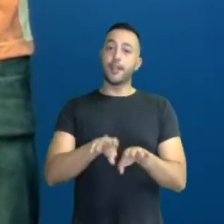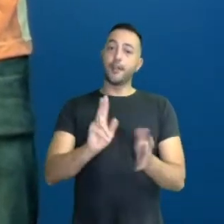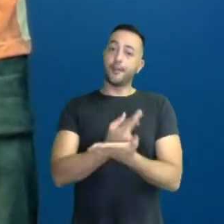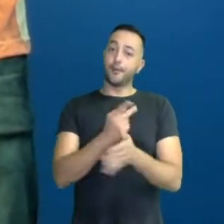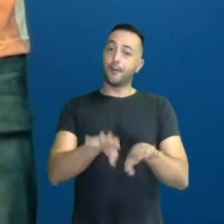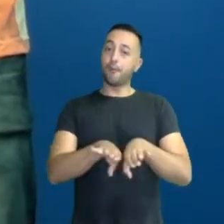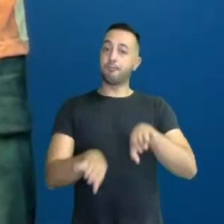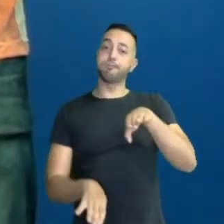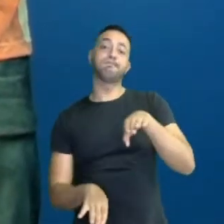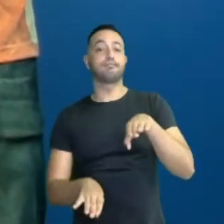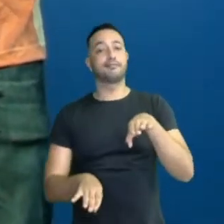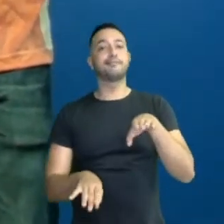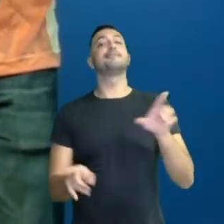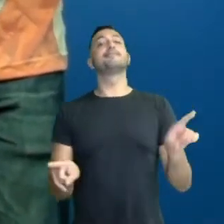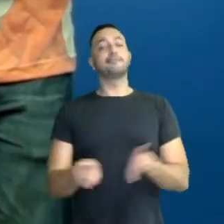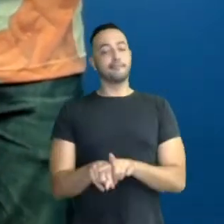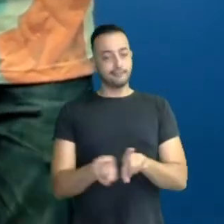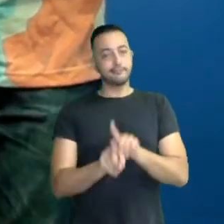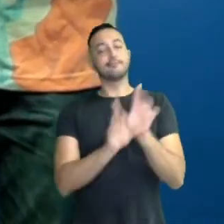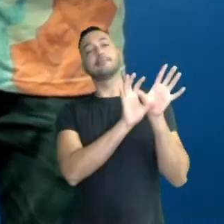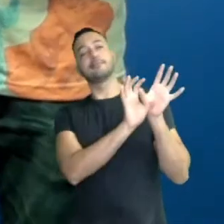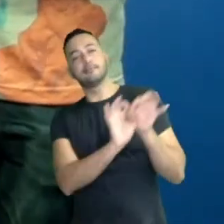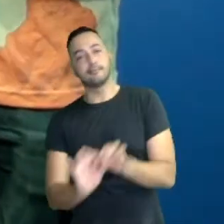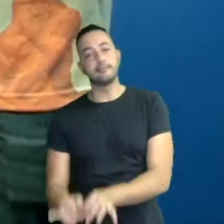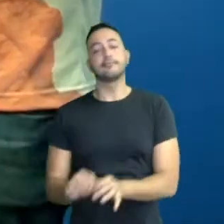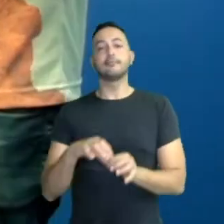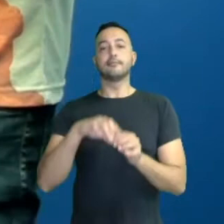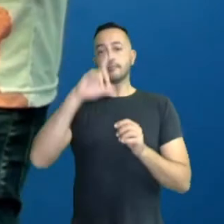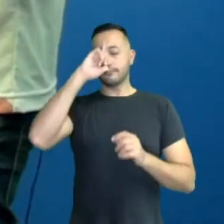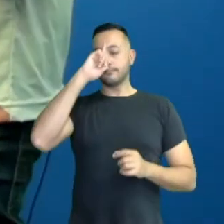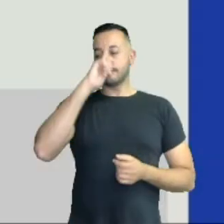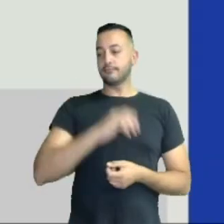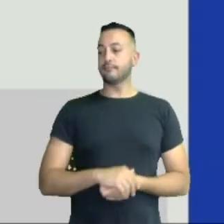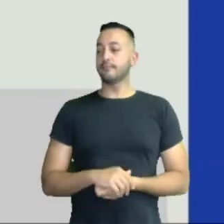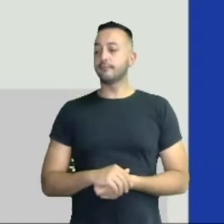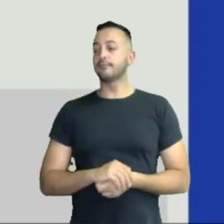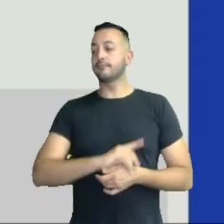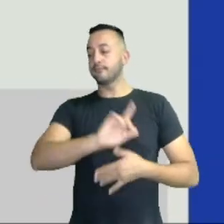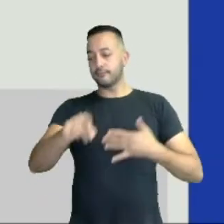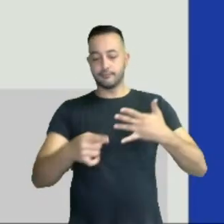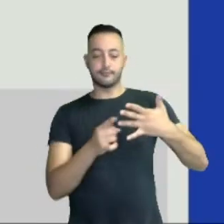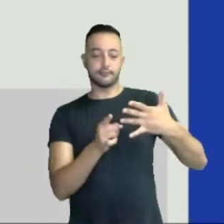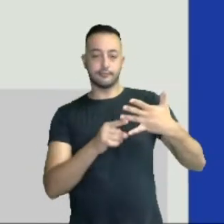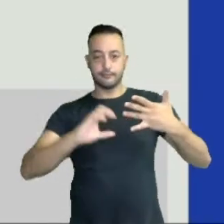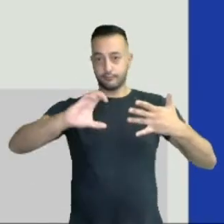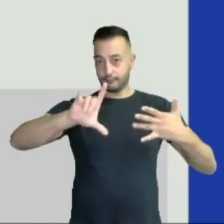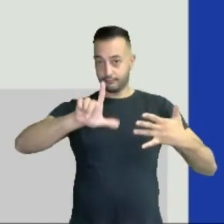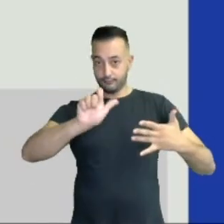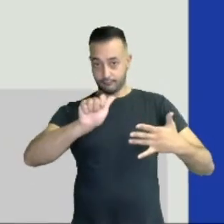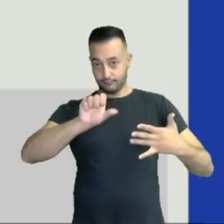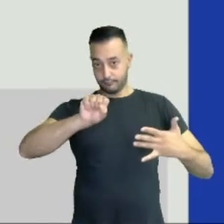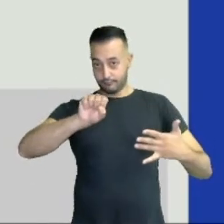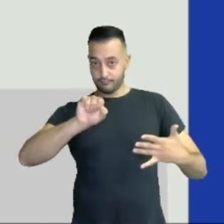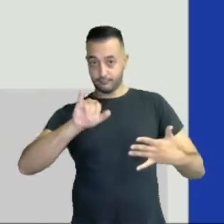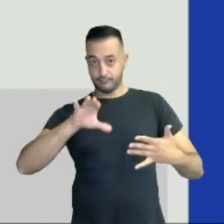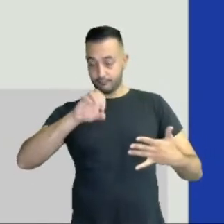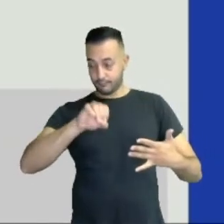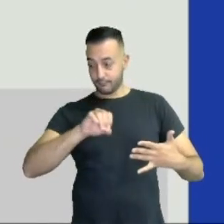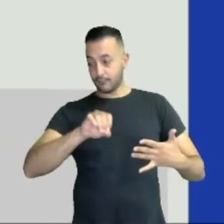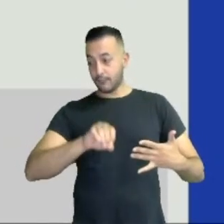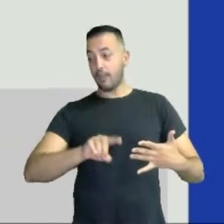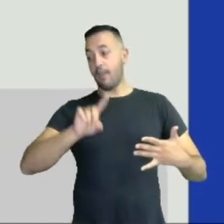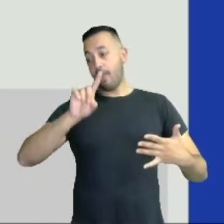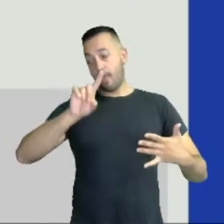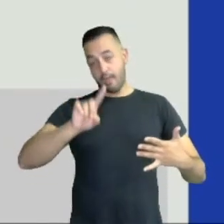desigualdade social também dentro daquele contexto grego. Depois tem o período clássico, que é quando ocorre o